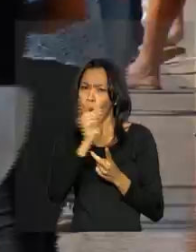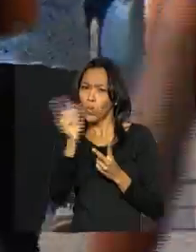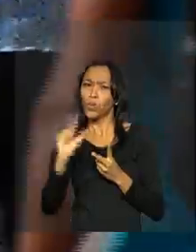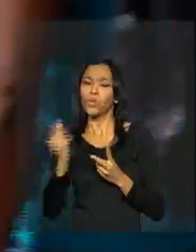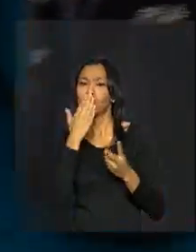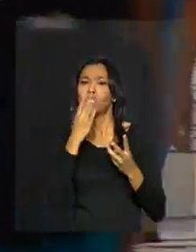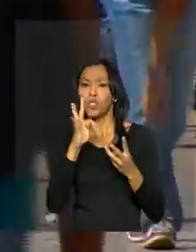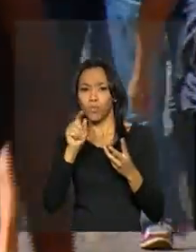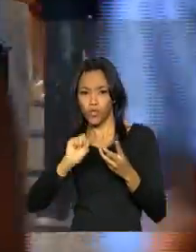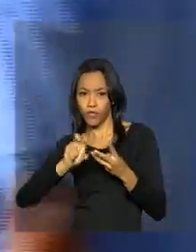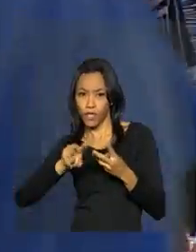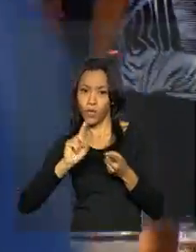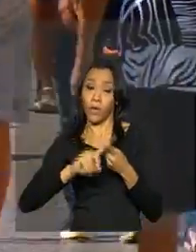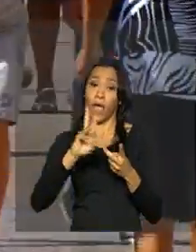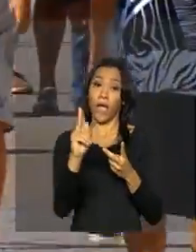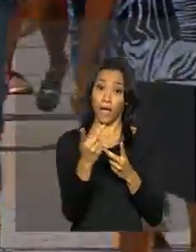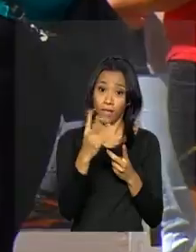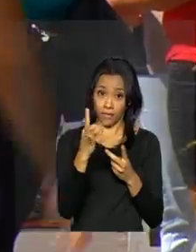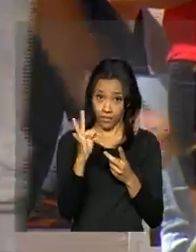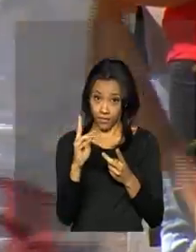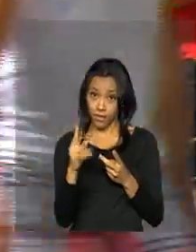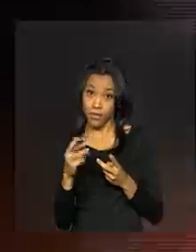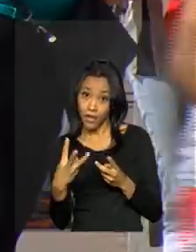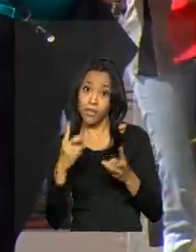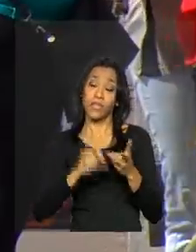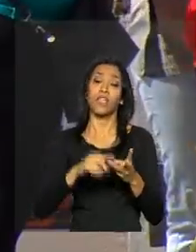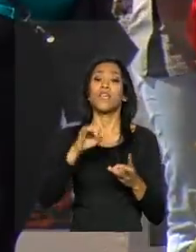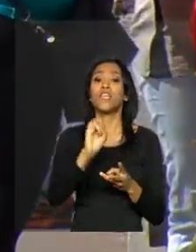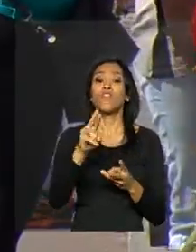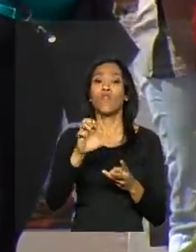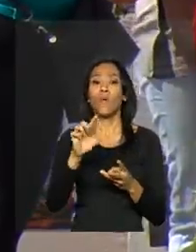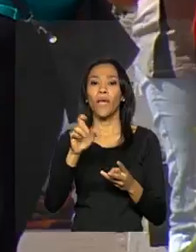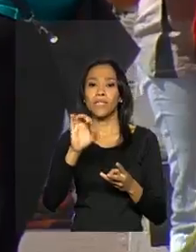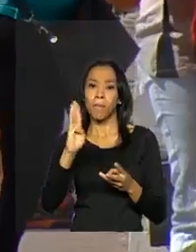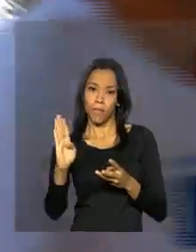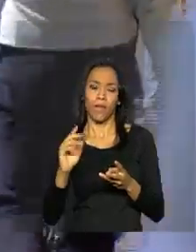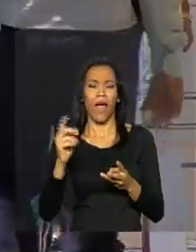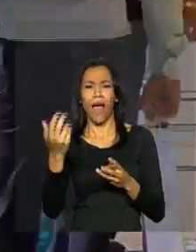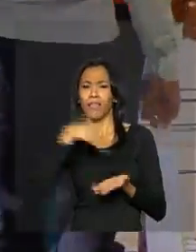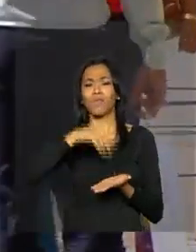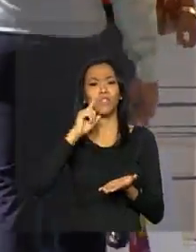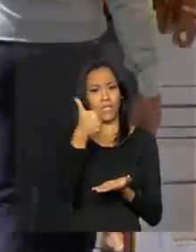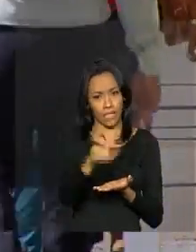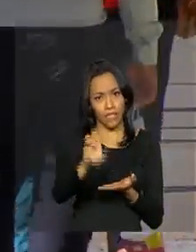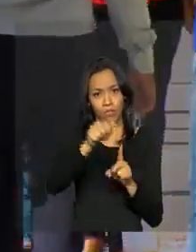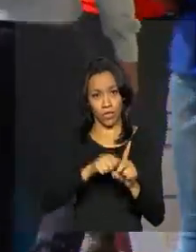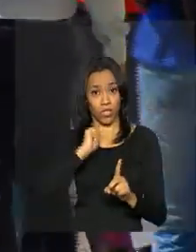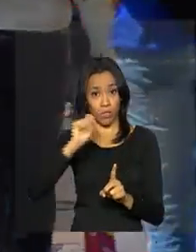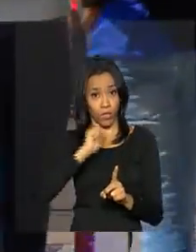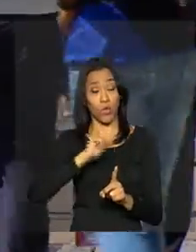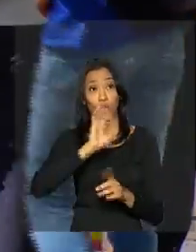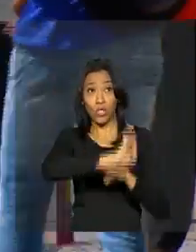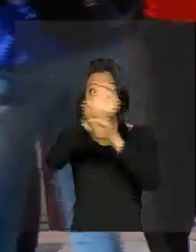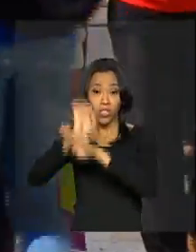dois tipos de vírus, o H3N2 e o influenza B. Até o dia 15 de abril, os estados devem receber 25